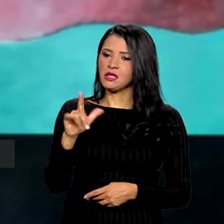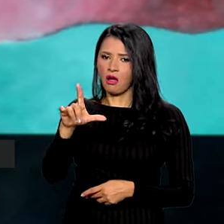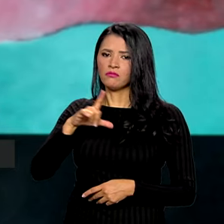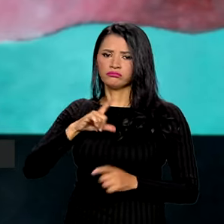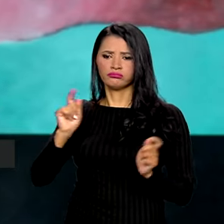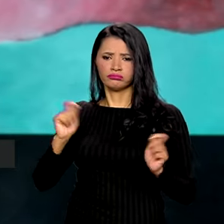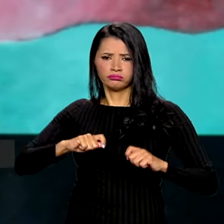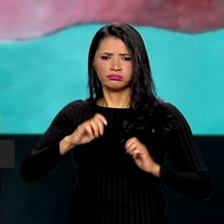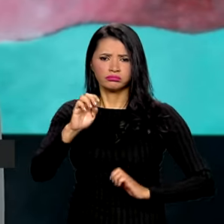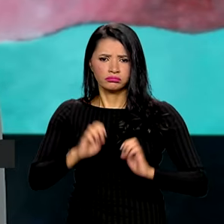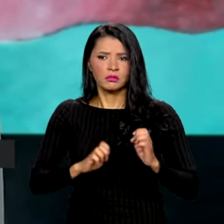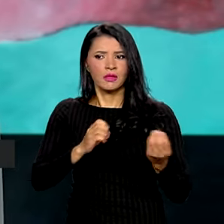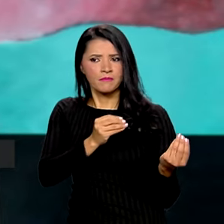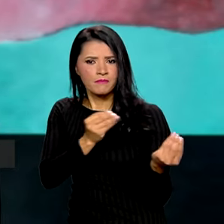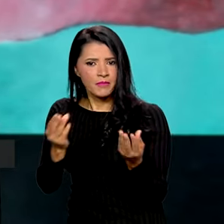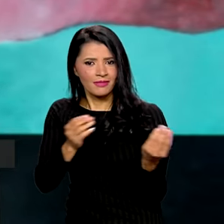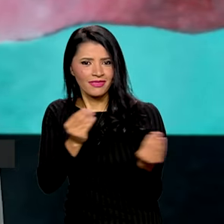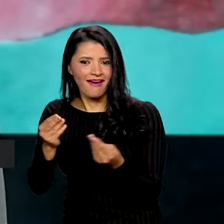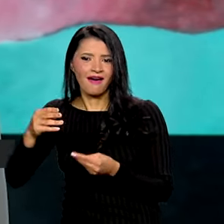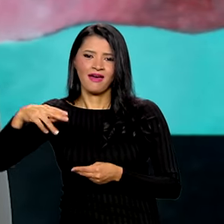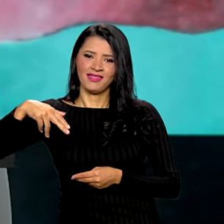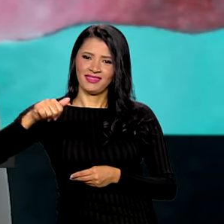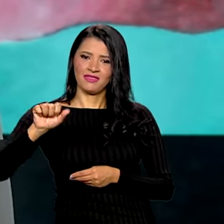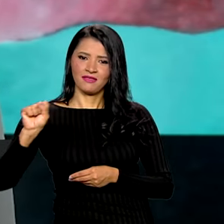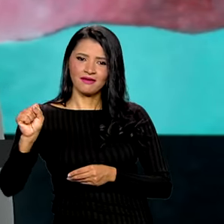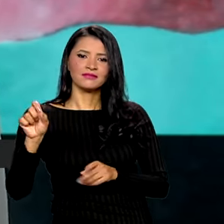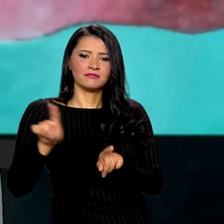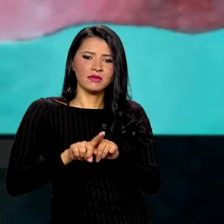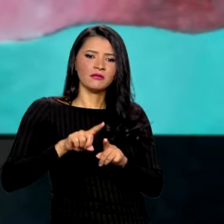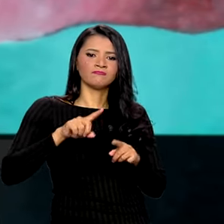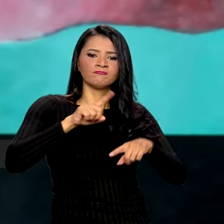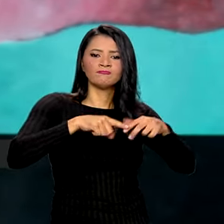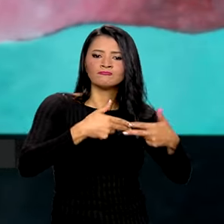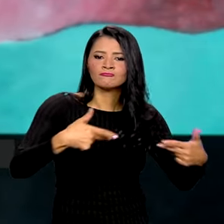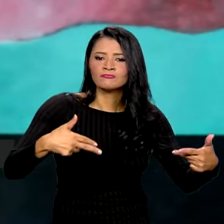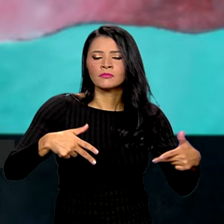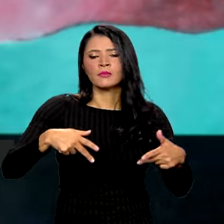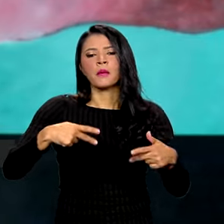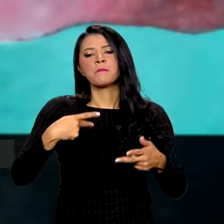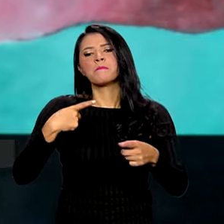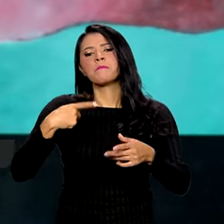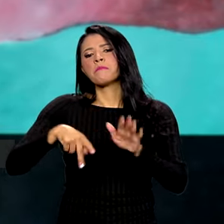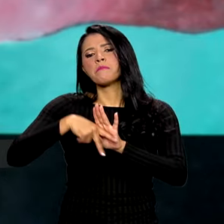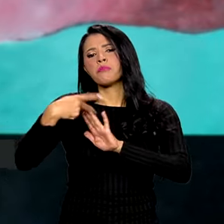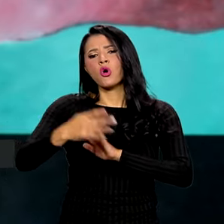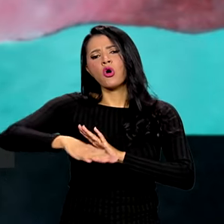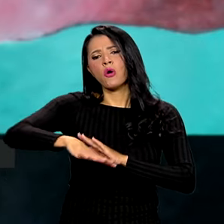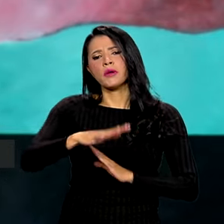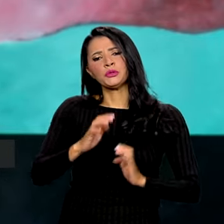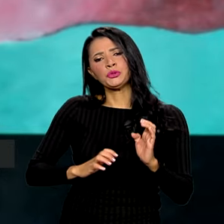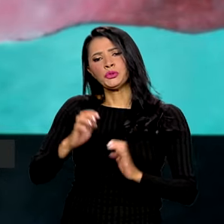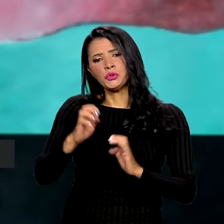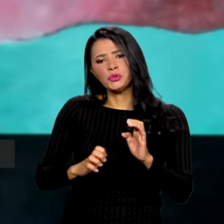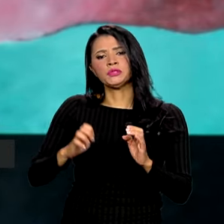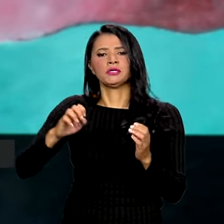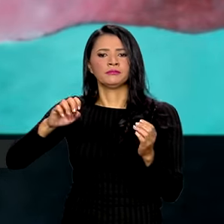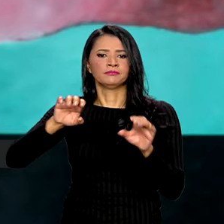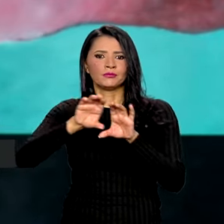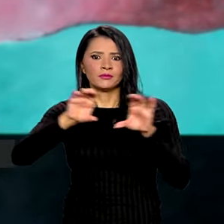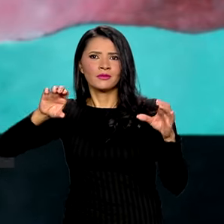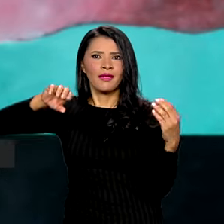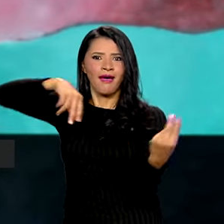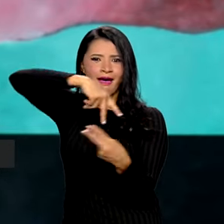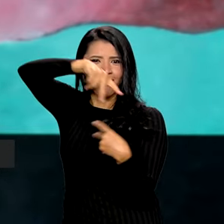para fornecer à NASA também equipamentos na indústria aeroespacial. Então, é um